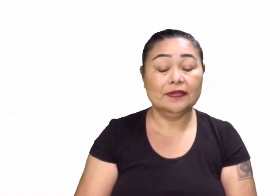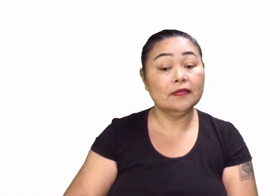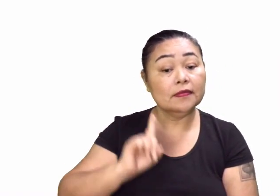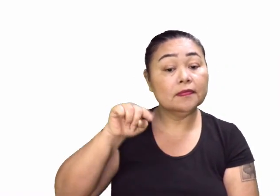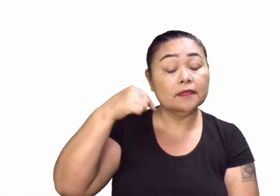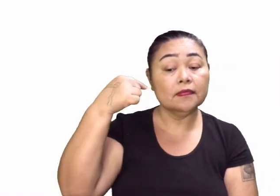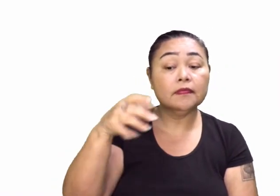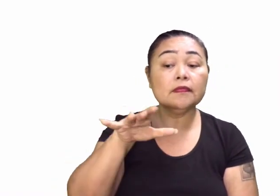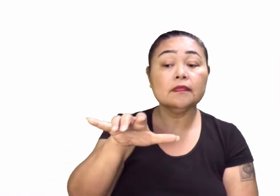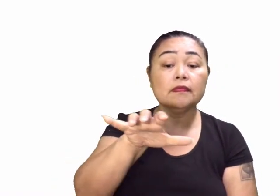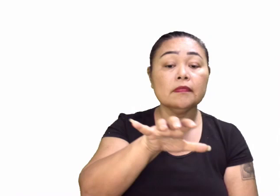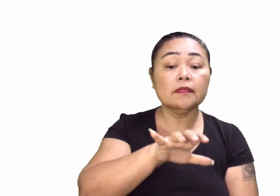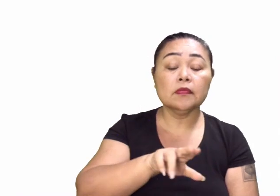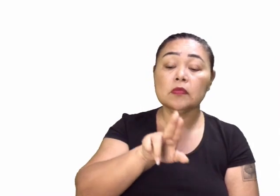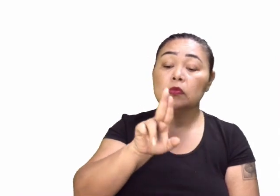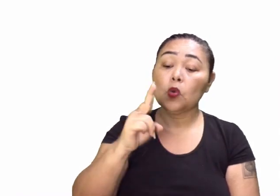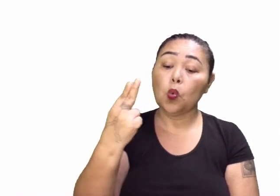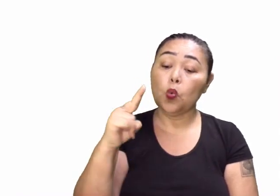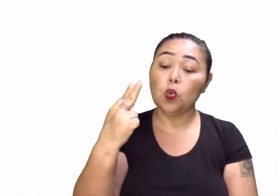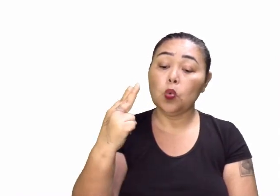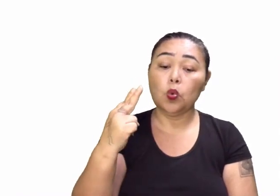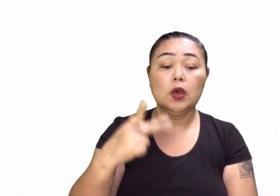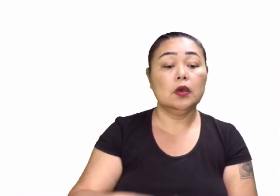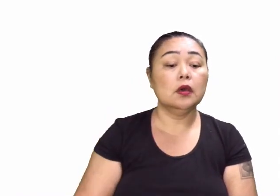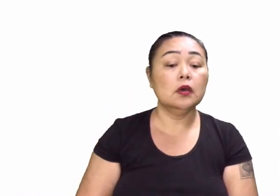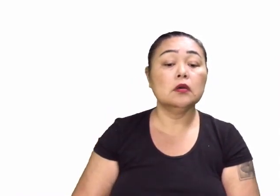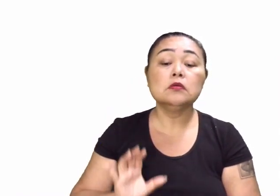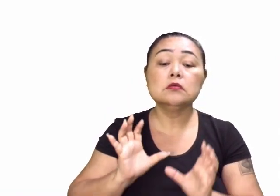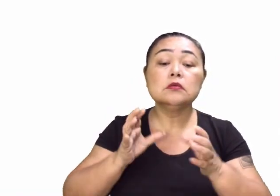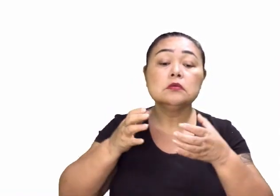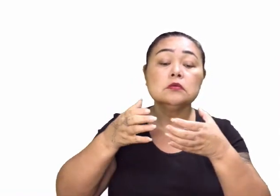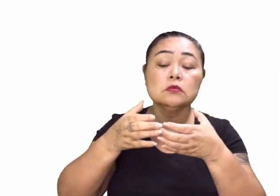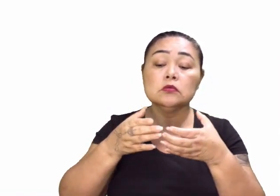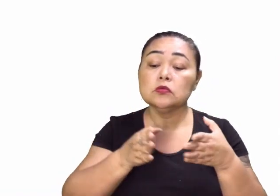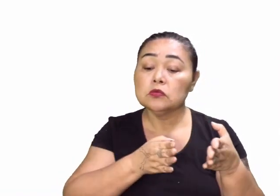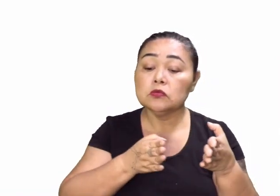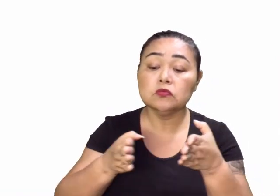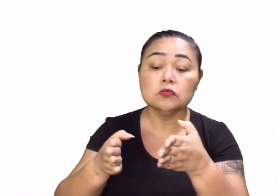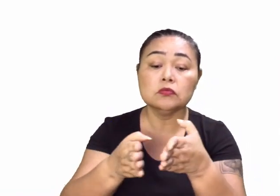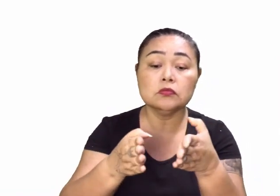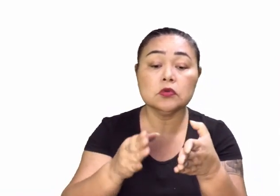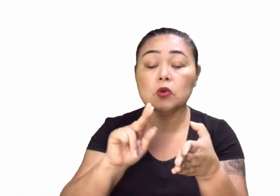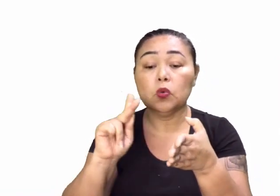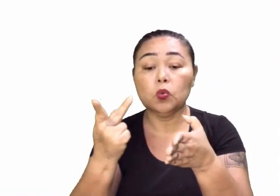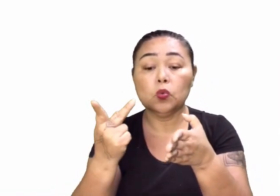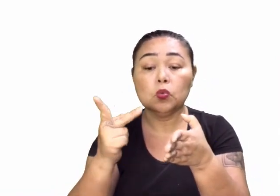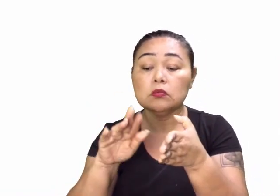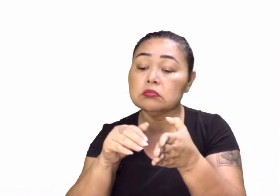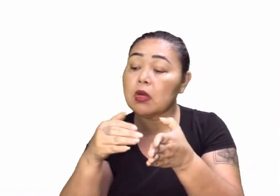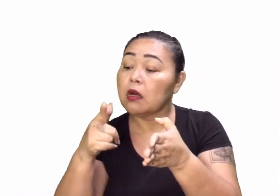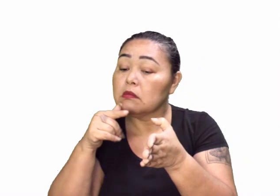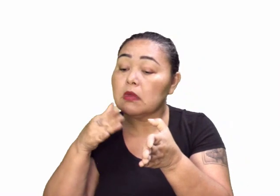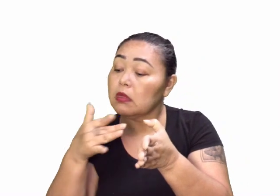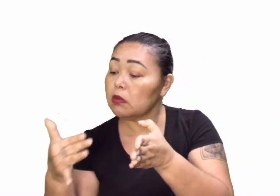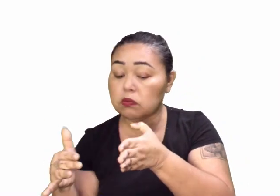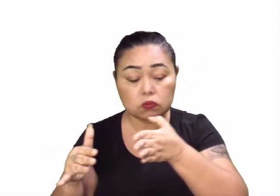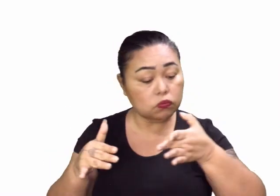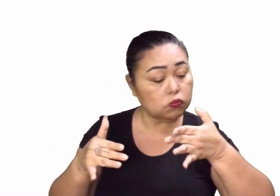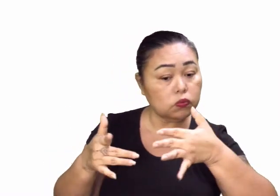Próxima bacia, bacia do Uruguai. Formada pelo rio Uruguai e por seus